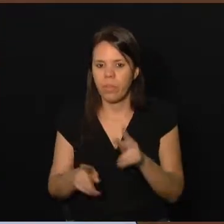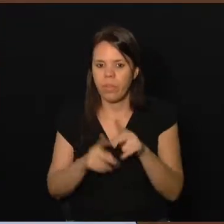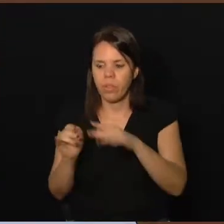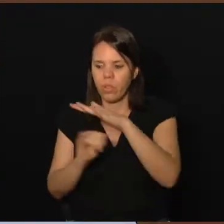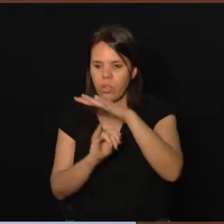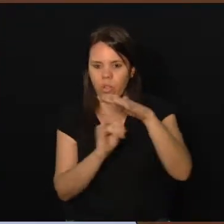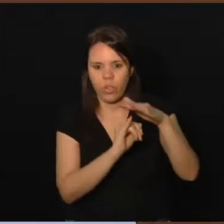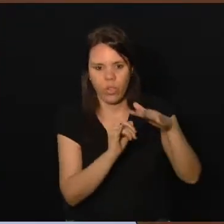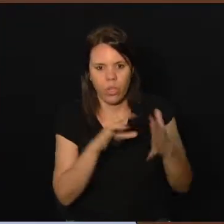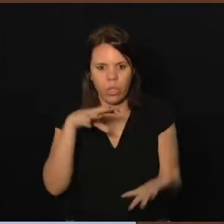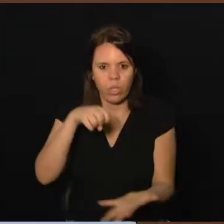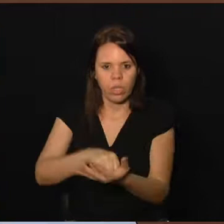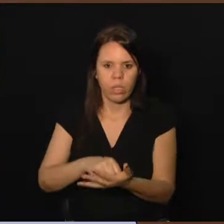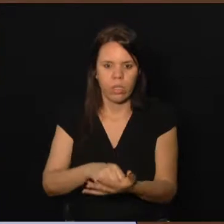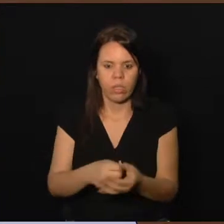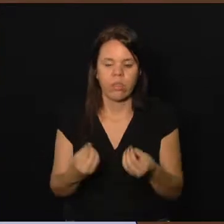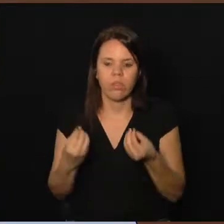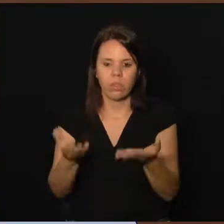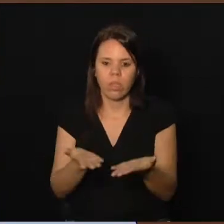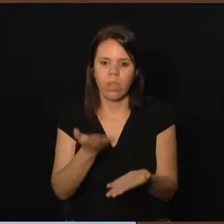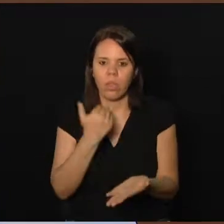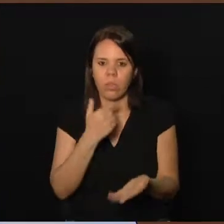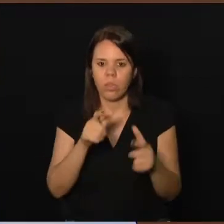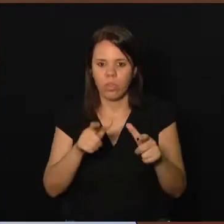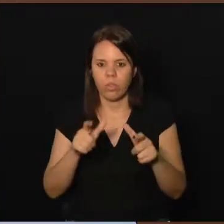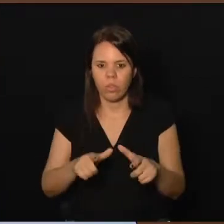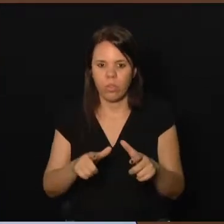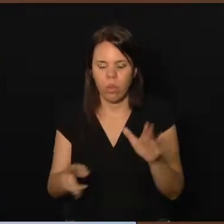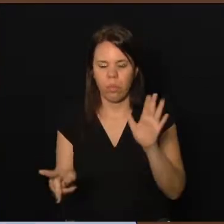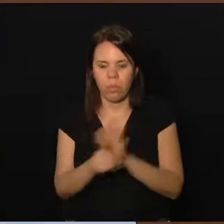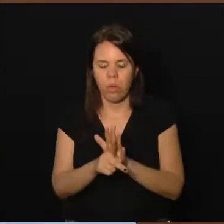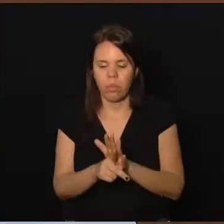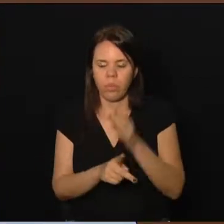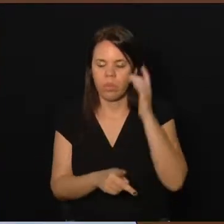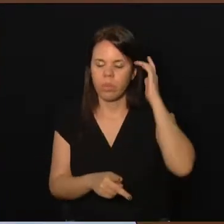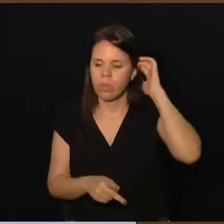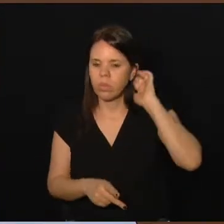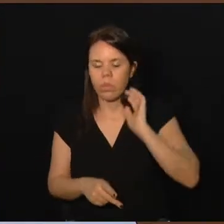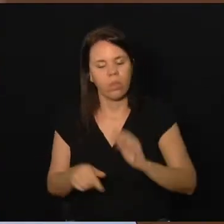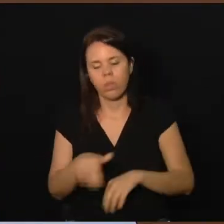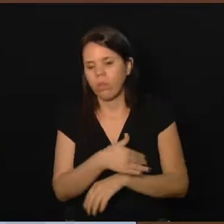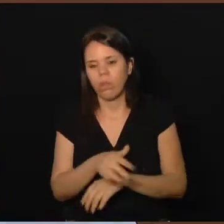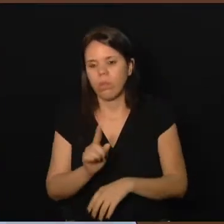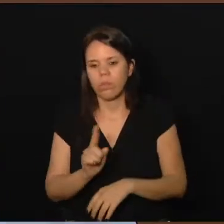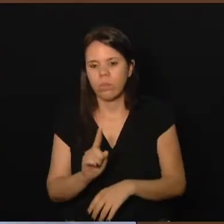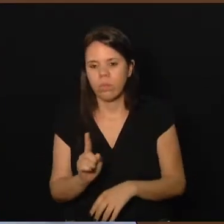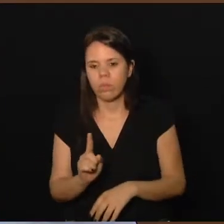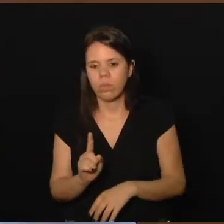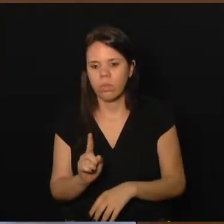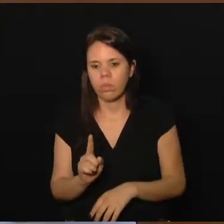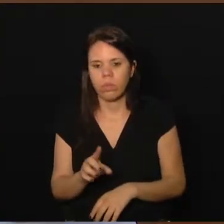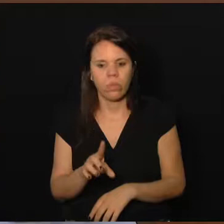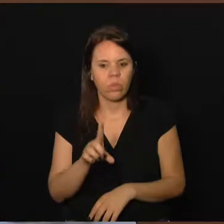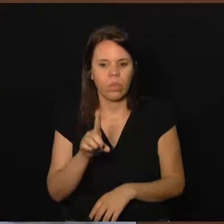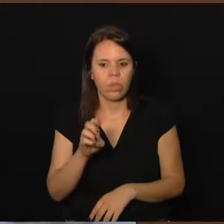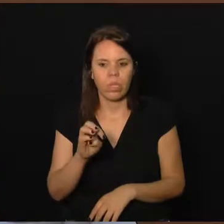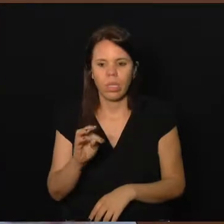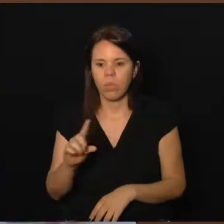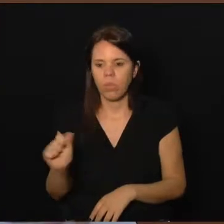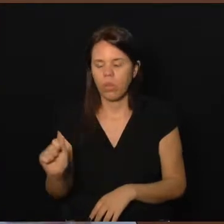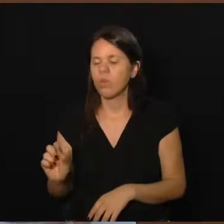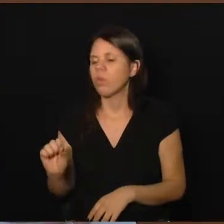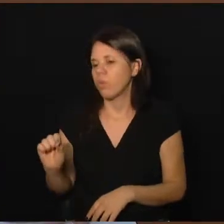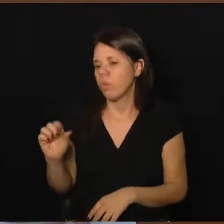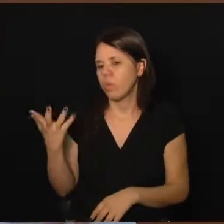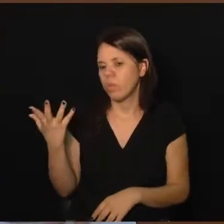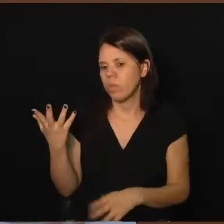e igrejas se cadastrarem e entregar comida num ambiente apropriado e não na rua. Porque o que a Débora falou é o que